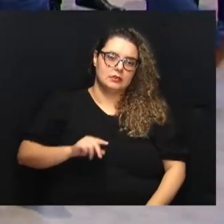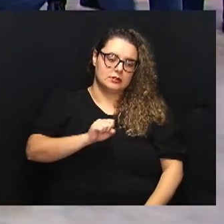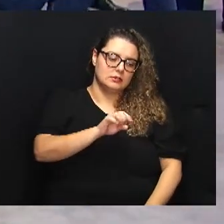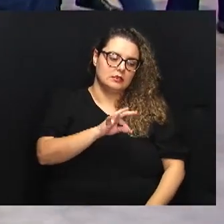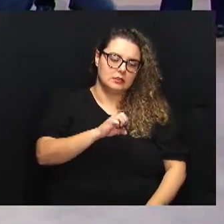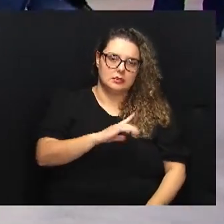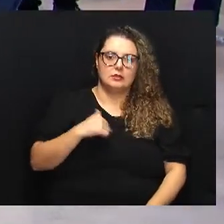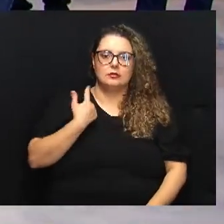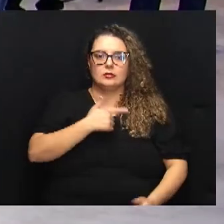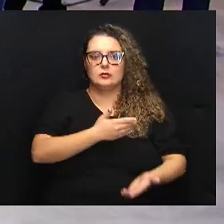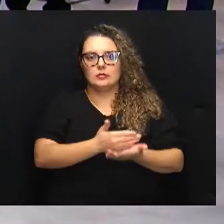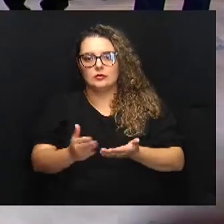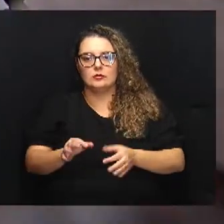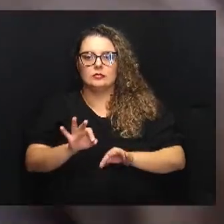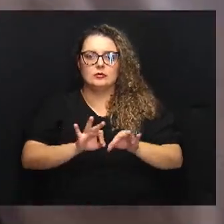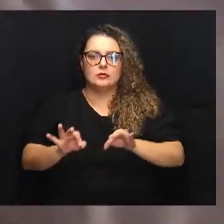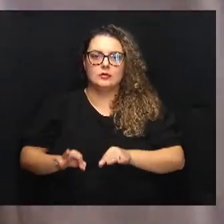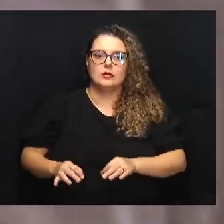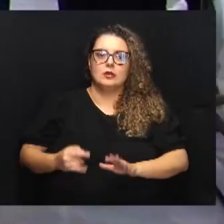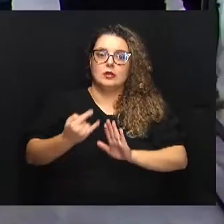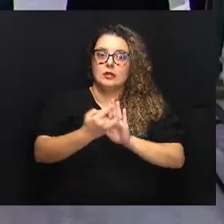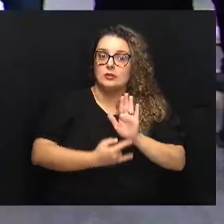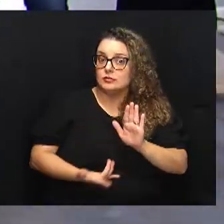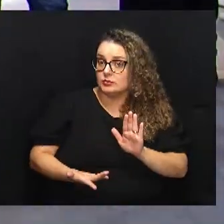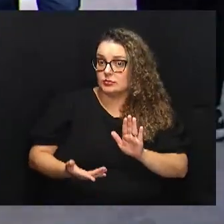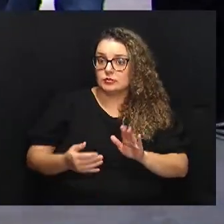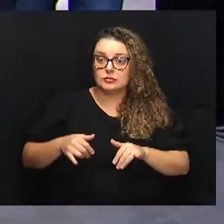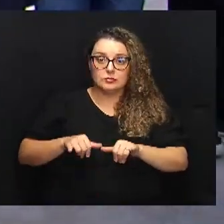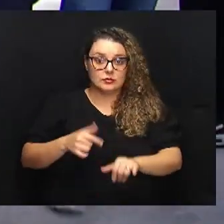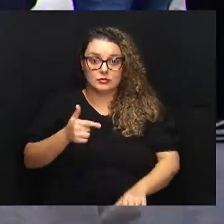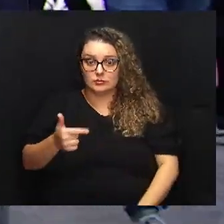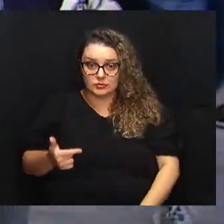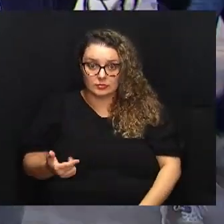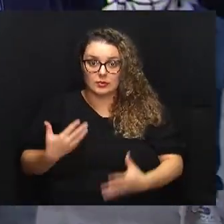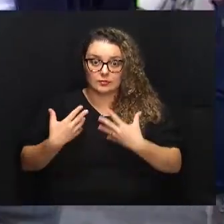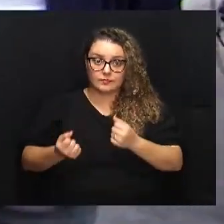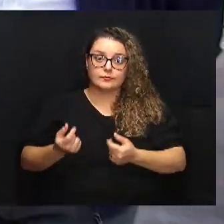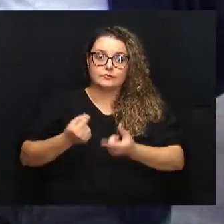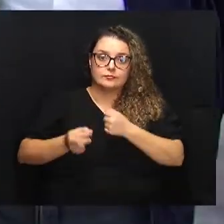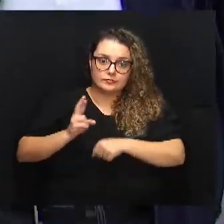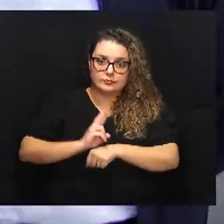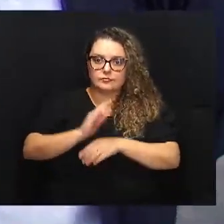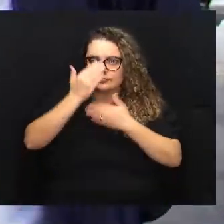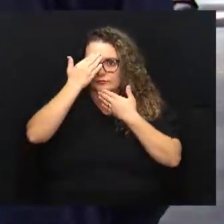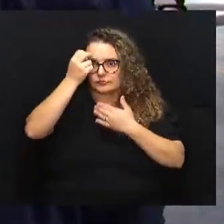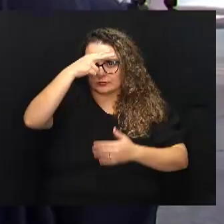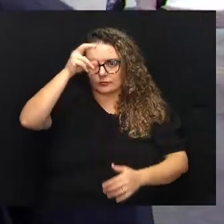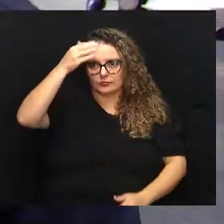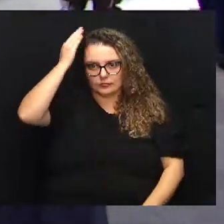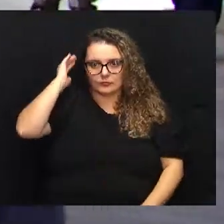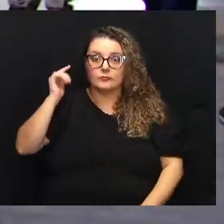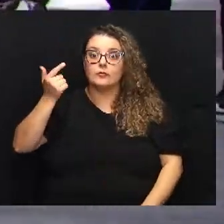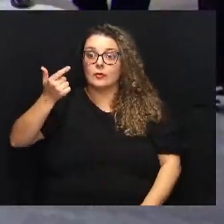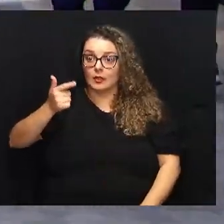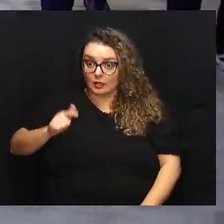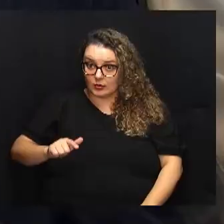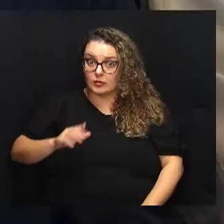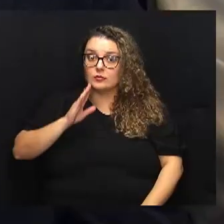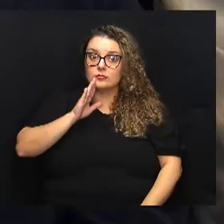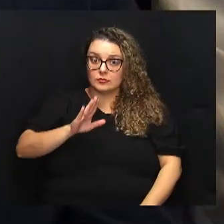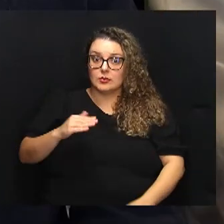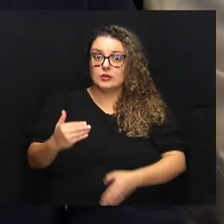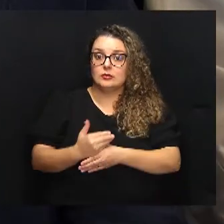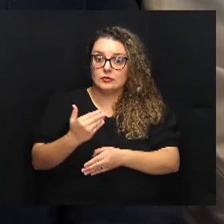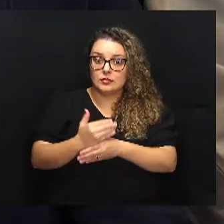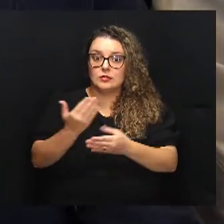encaminhamos a questão da escritura do mercado que não tinha para poder receber a verba, e agradecer, né, o prefeito Dário que manteve, né, essa reforma,